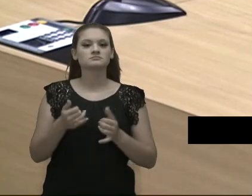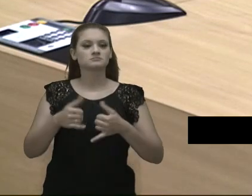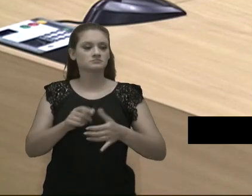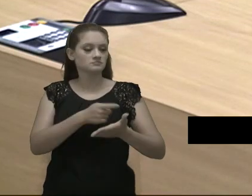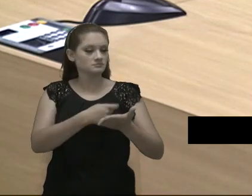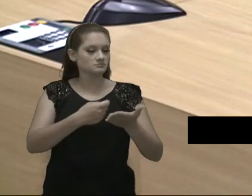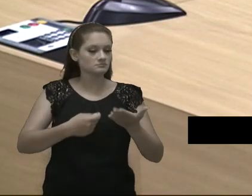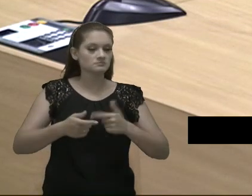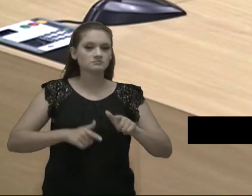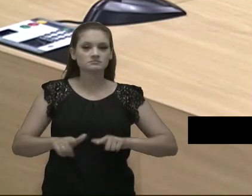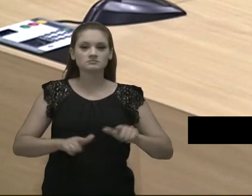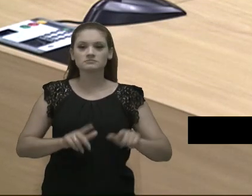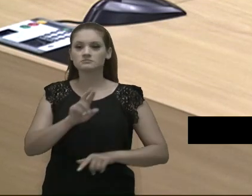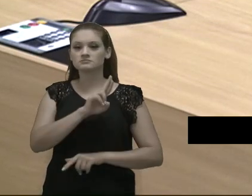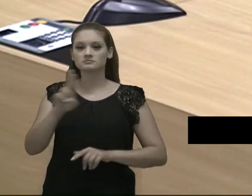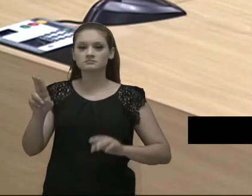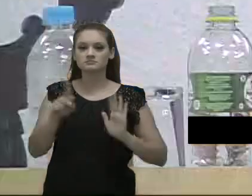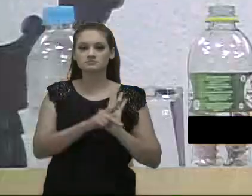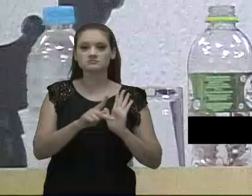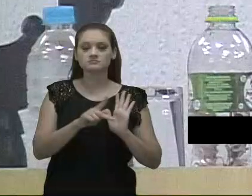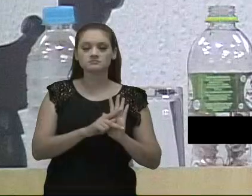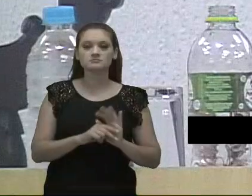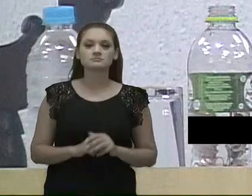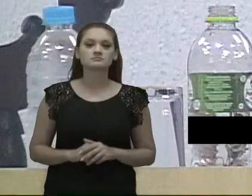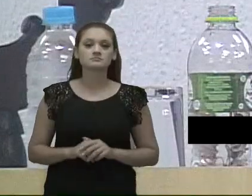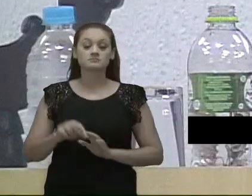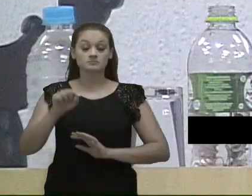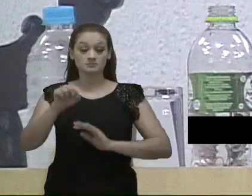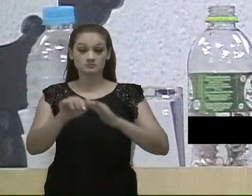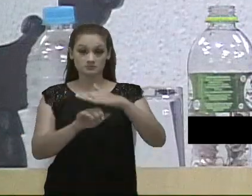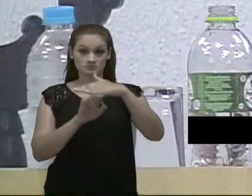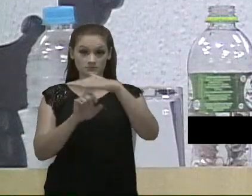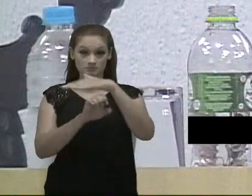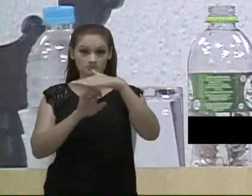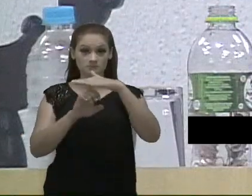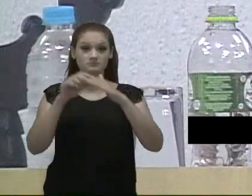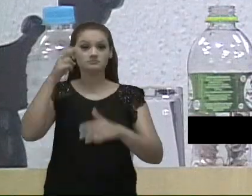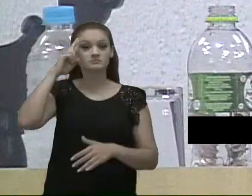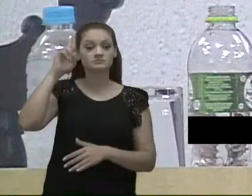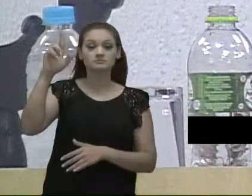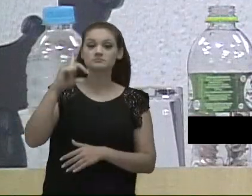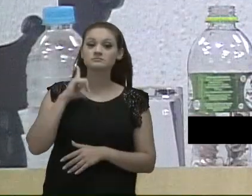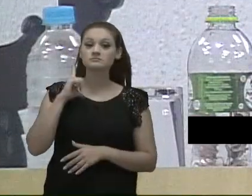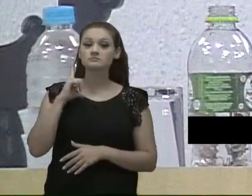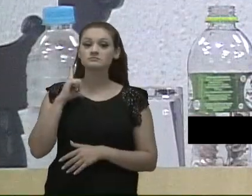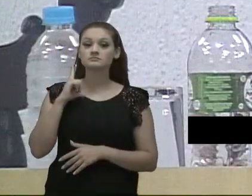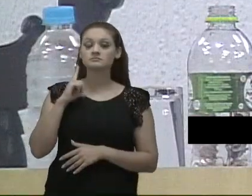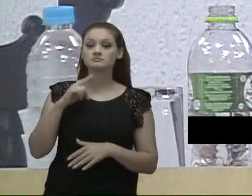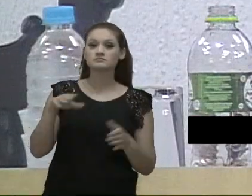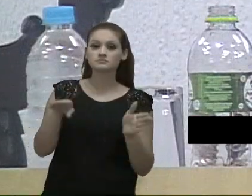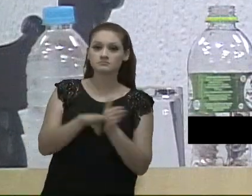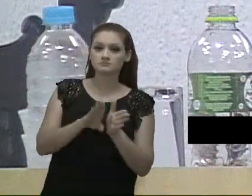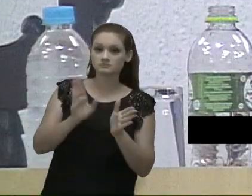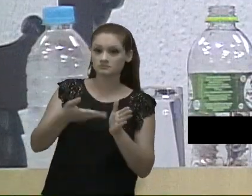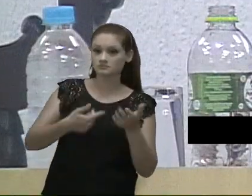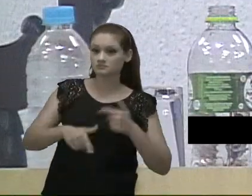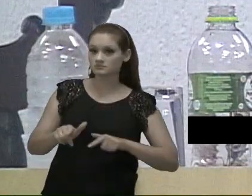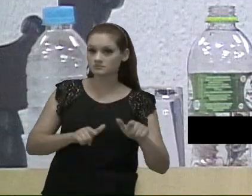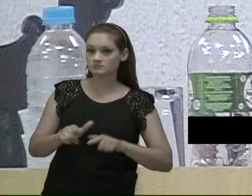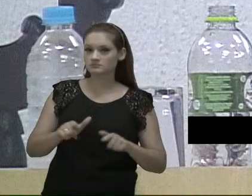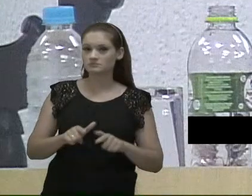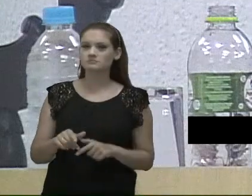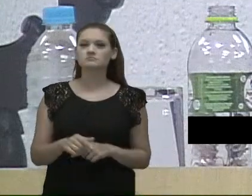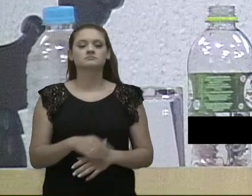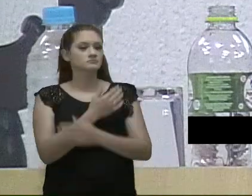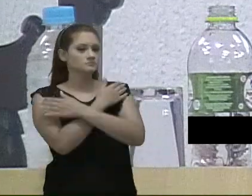de trabalho com o nome dela. Essa empresa que o senhor tem, ela chegou a prestar serviço para essa empresa